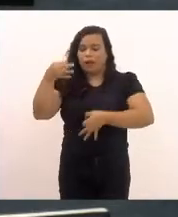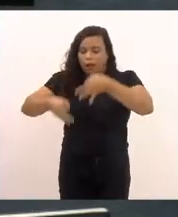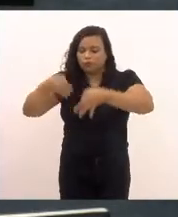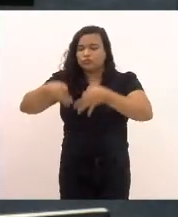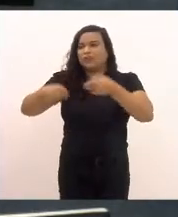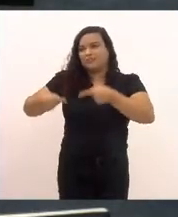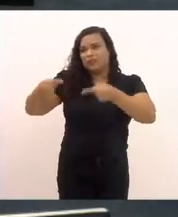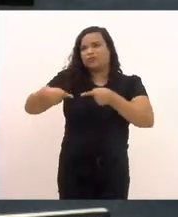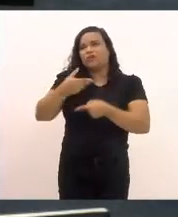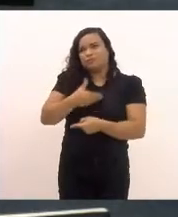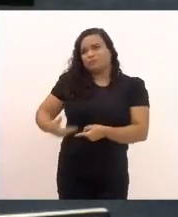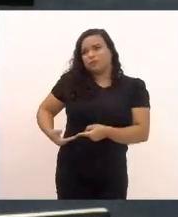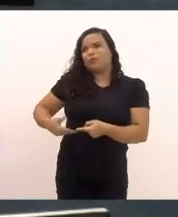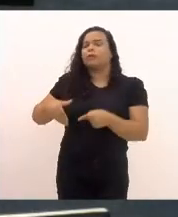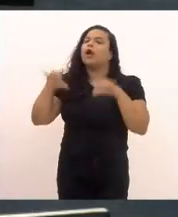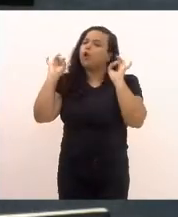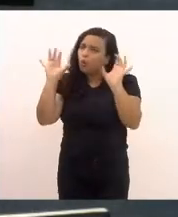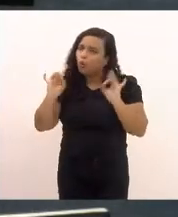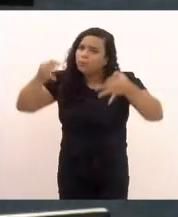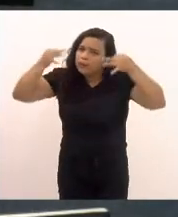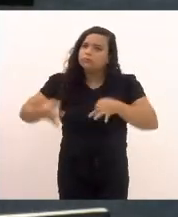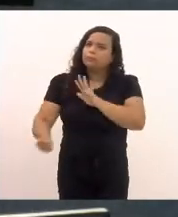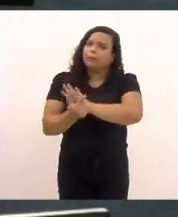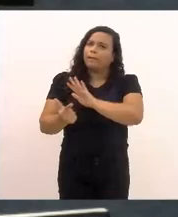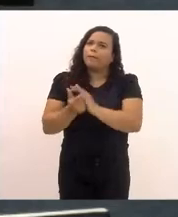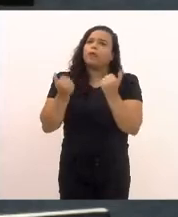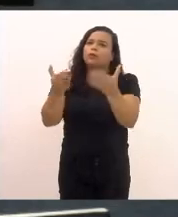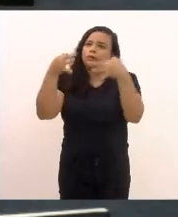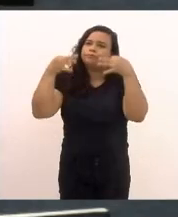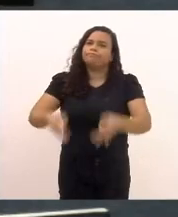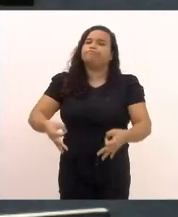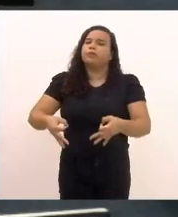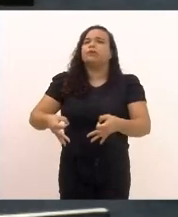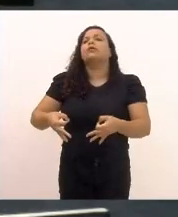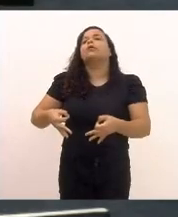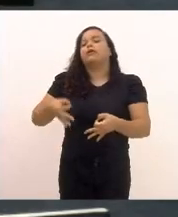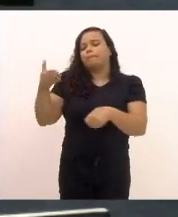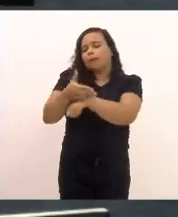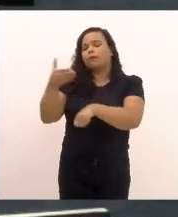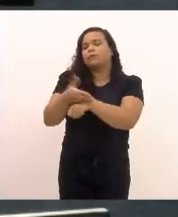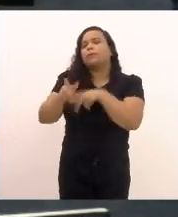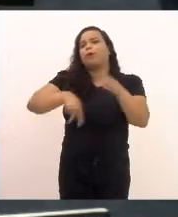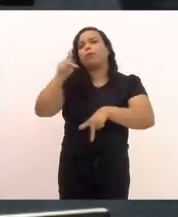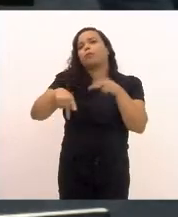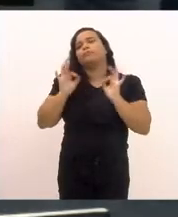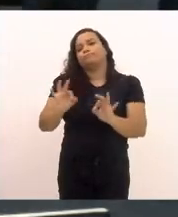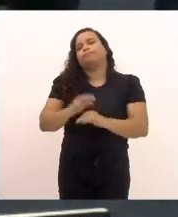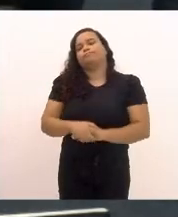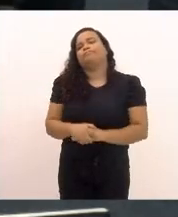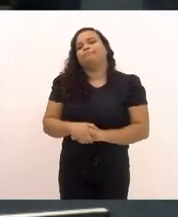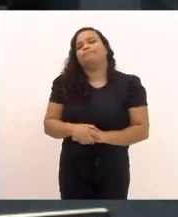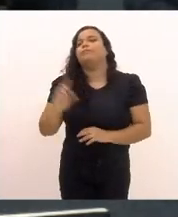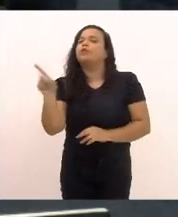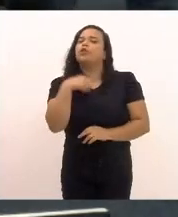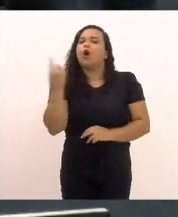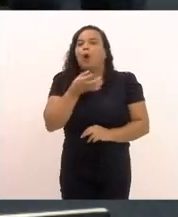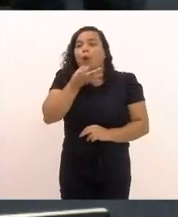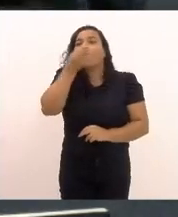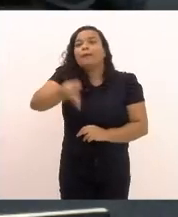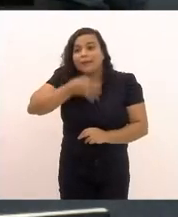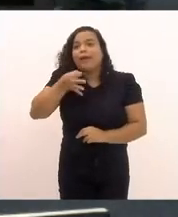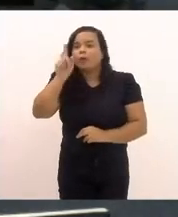audiências públicas cumpram seu papel efetivo de garantir o peso da participação popular. Então, o nosso parecer